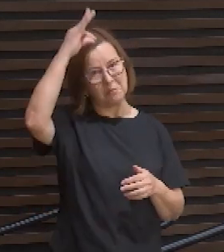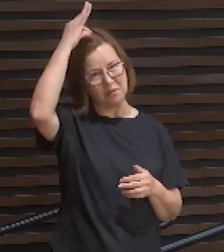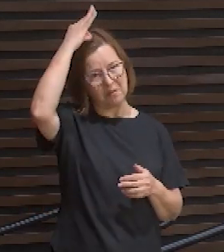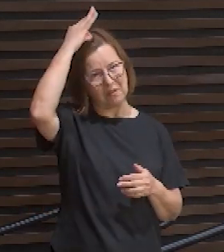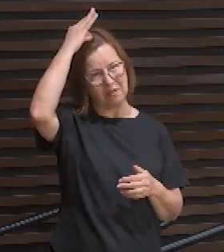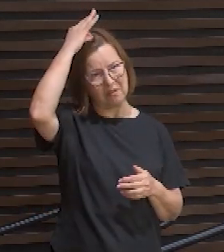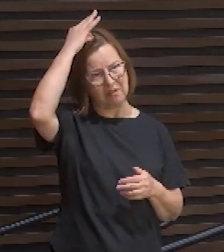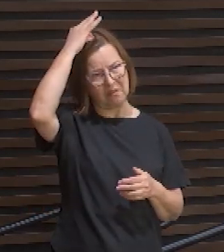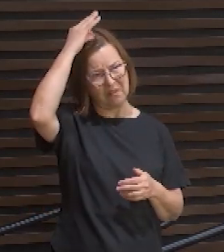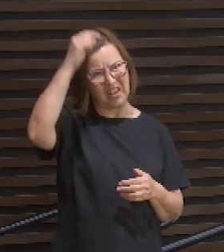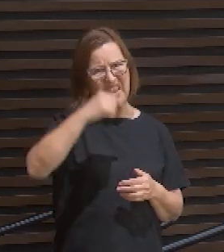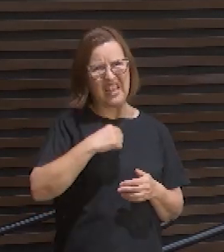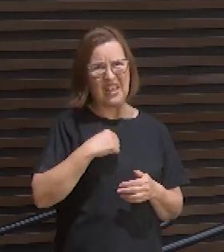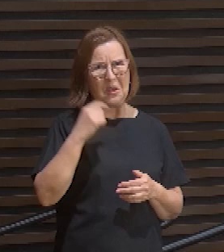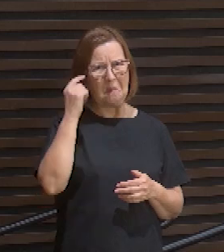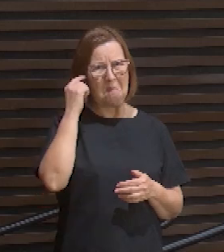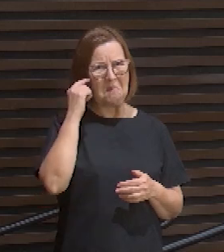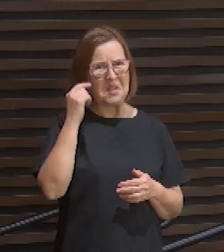casa,